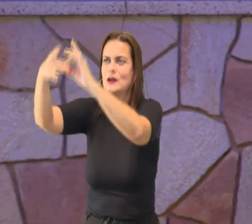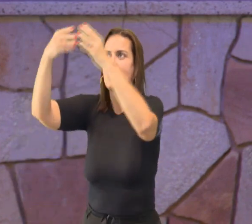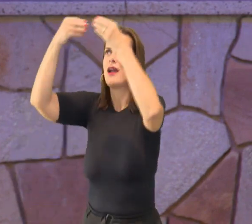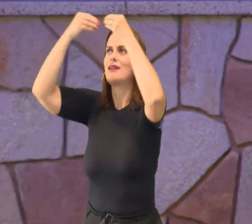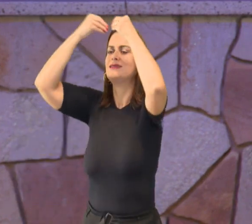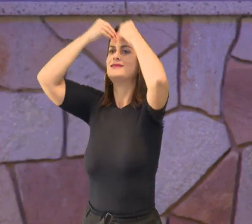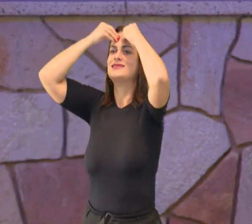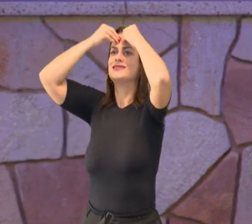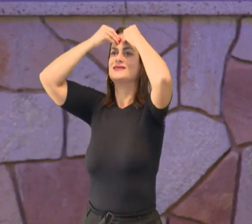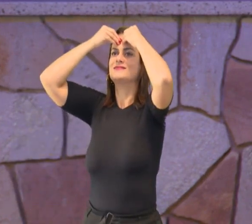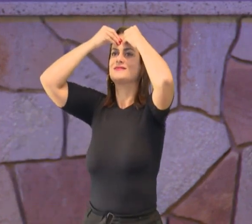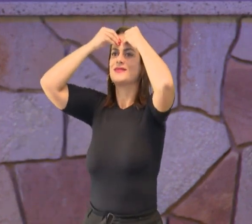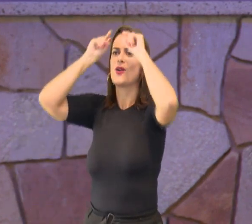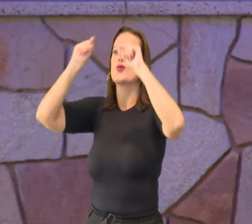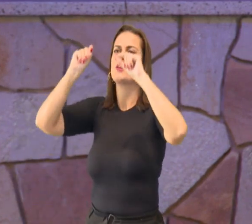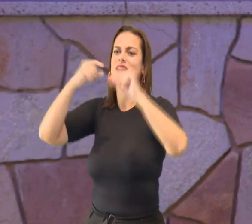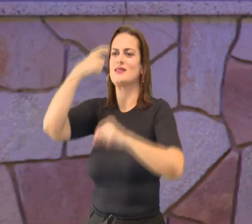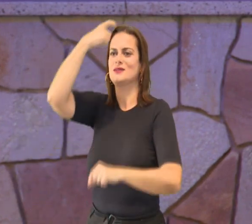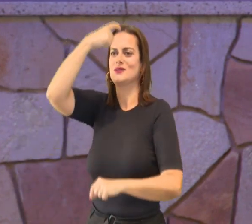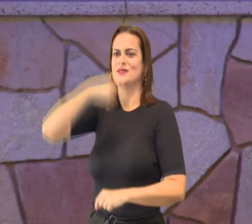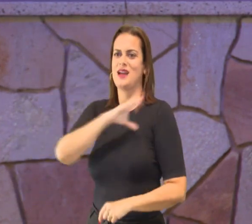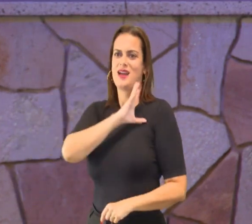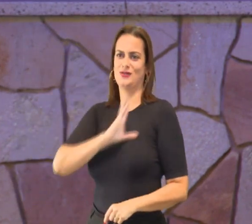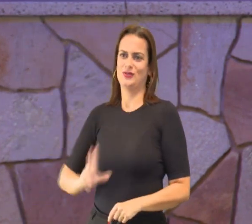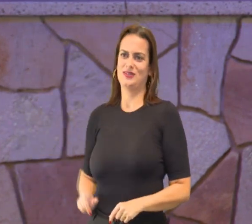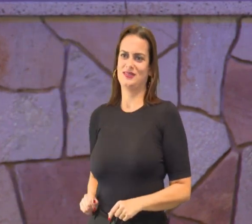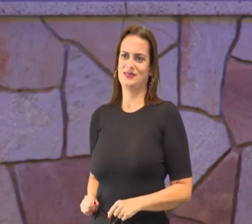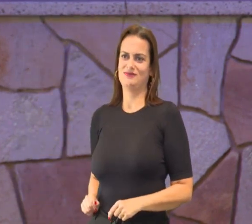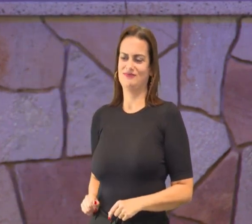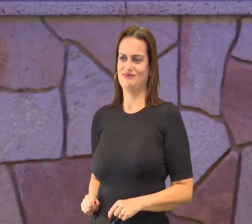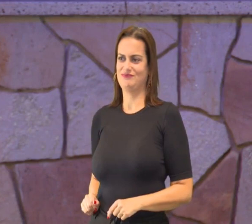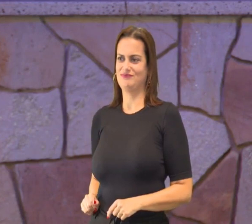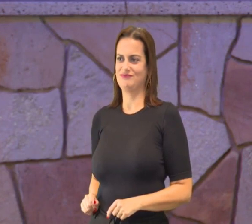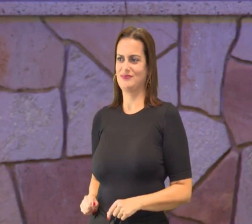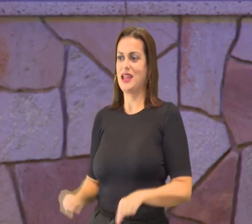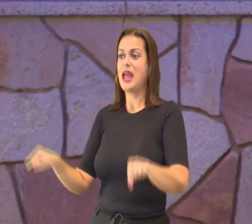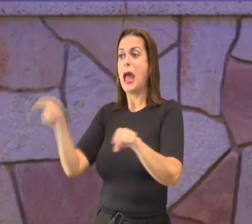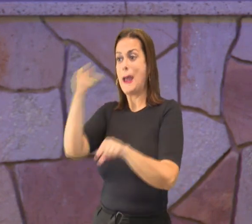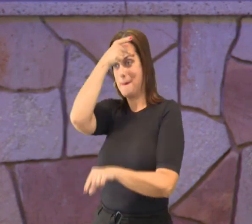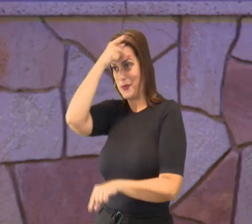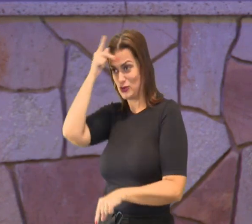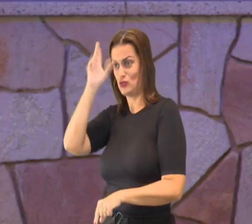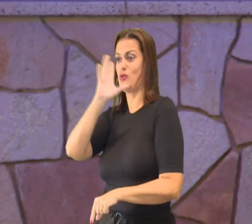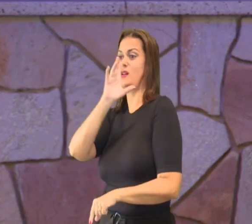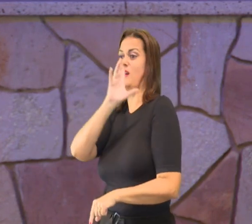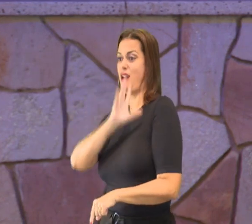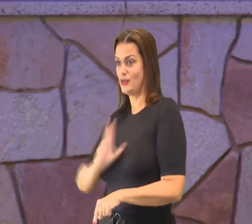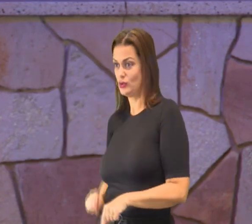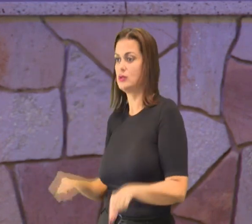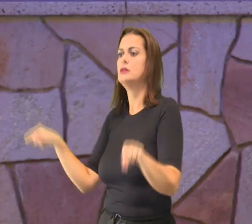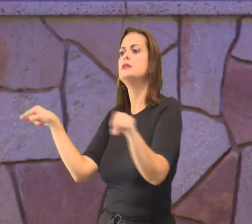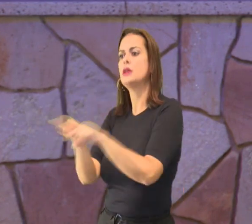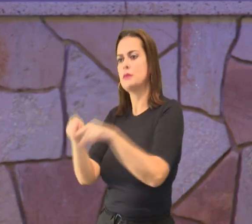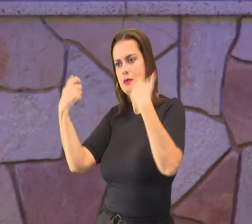aquele sacrifício ao adorador. O adorador também precisa pagar o preço.